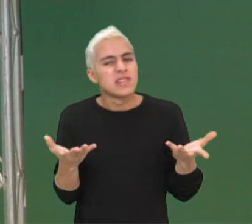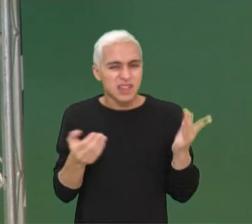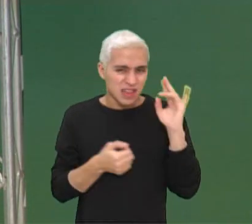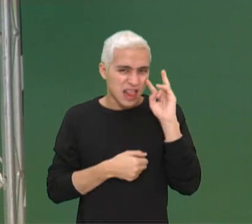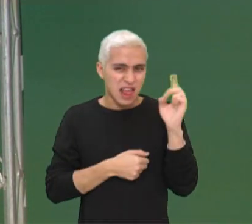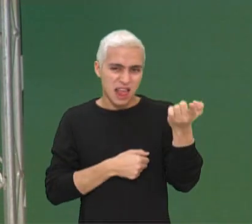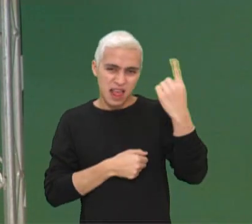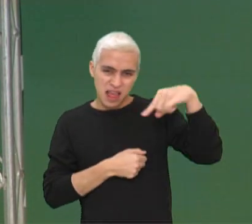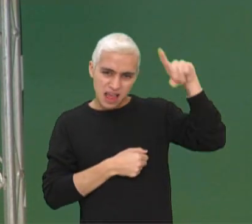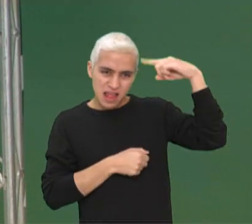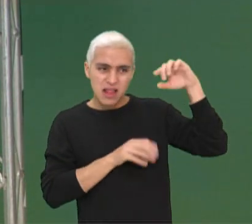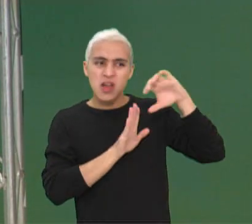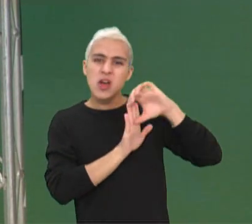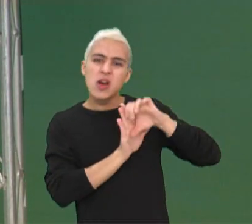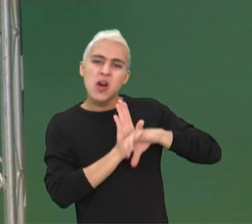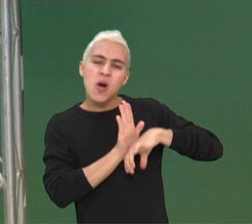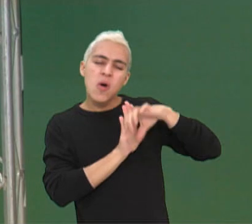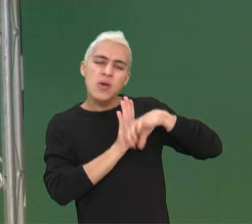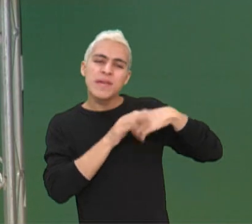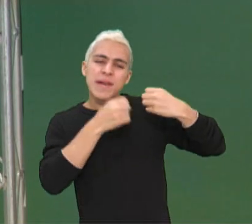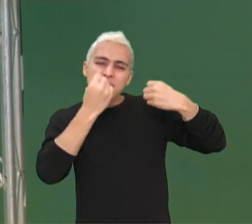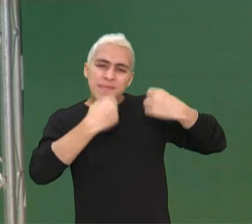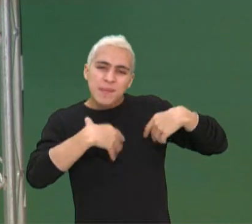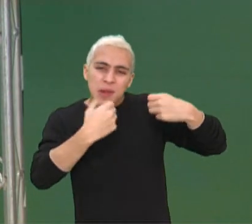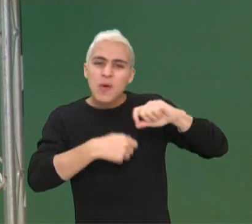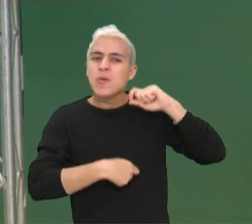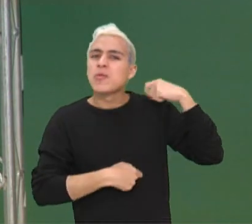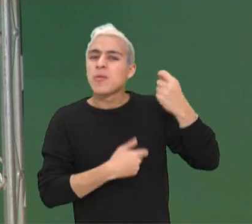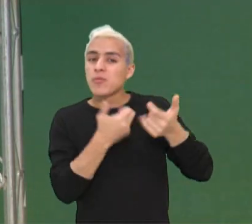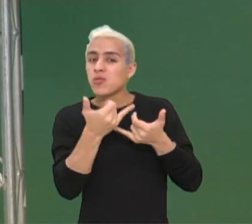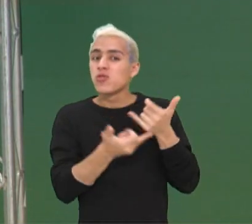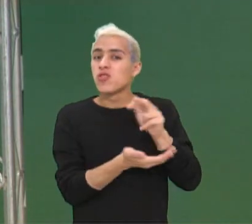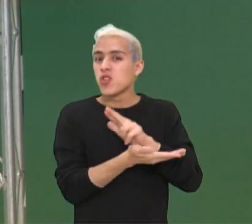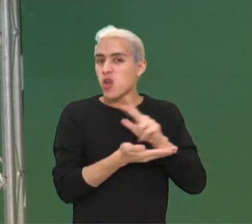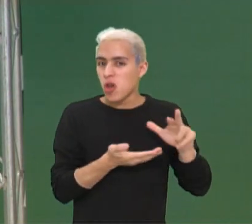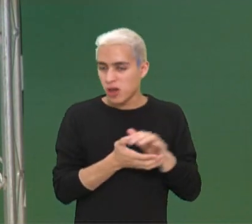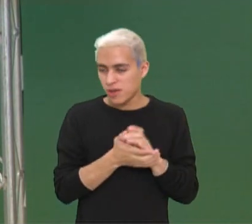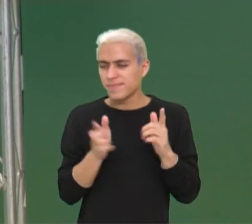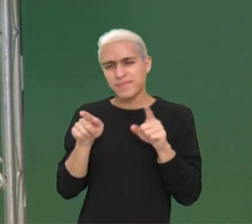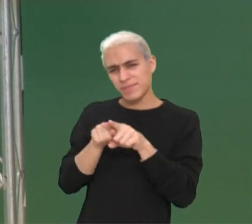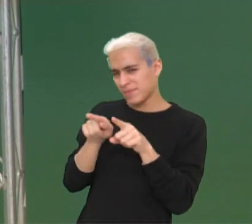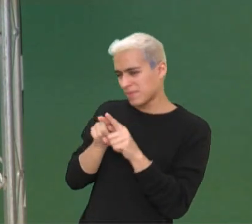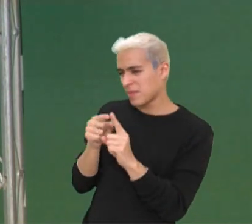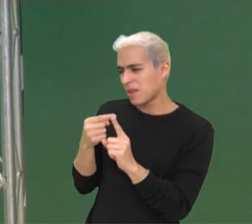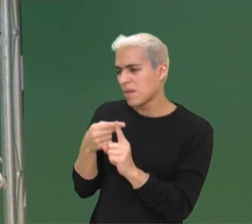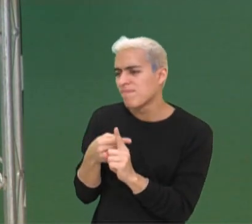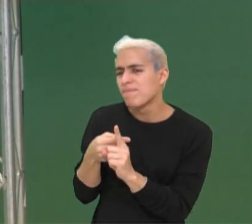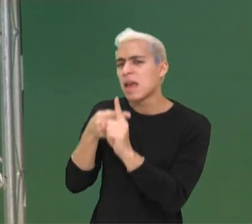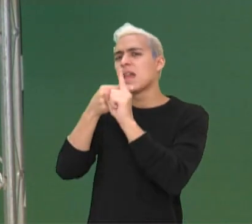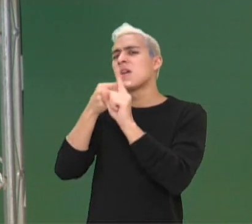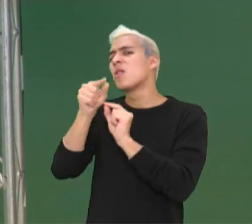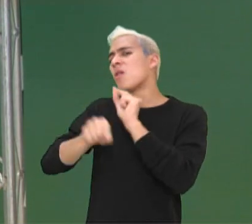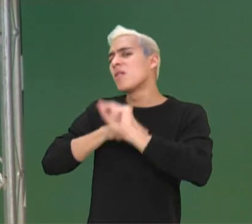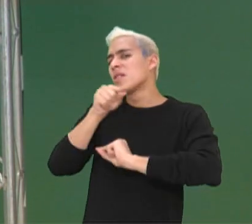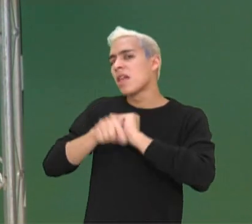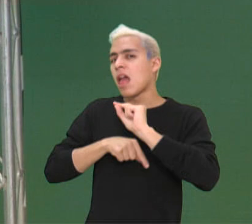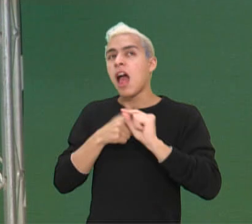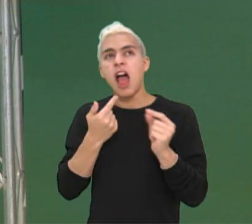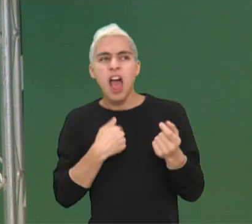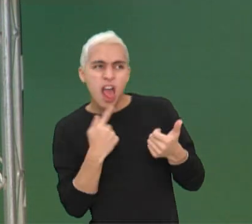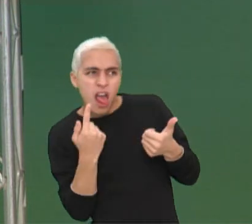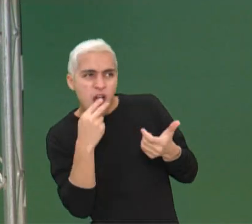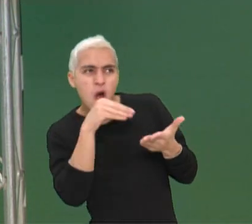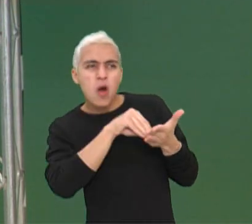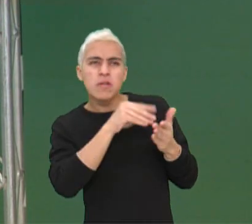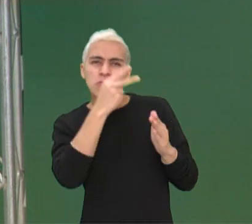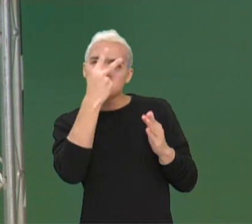foi os conceitos que a gente falou dos jogos. Falamos dos benefícios. A gente fez até um exercício dos benefícios lá. Vocês colocaram mais dois